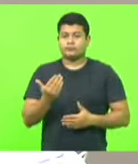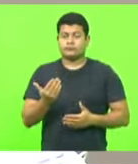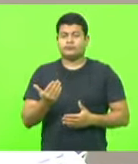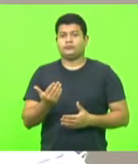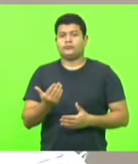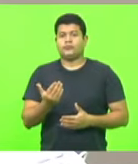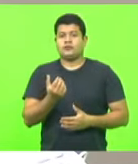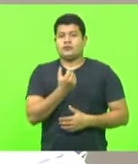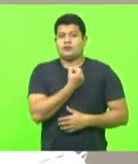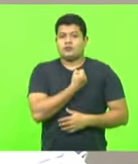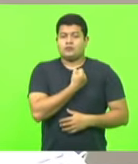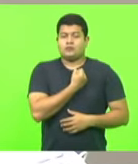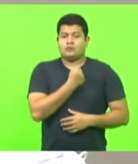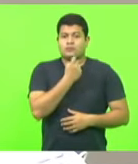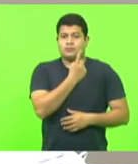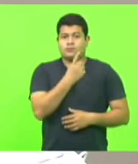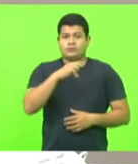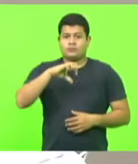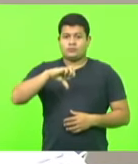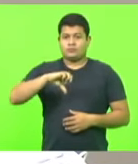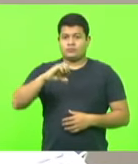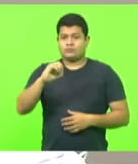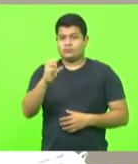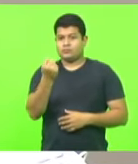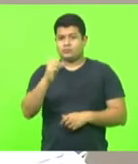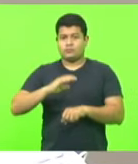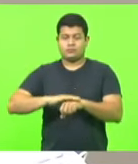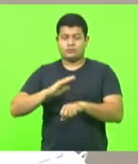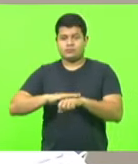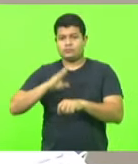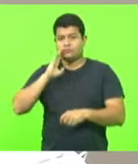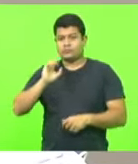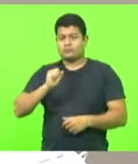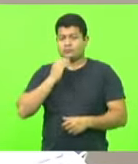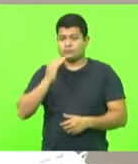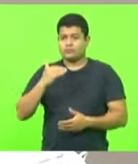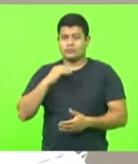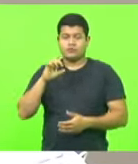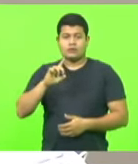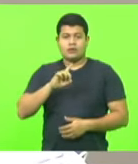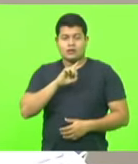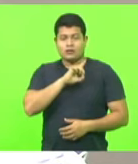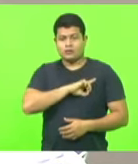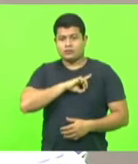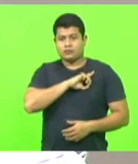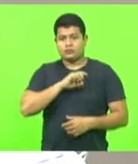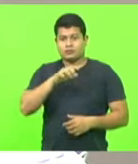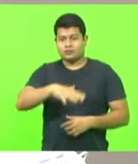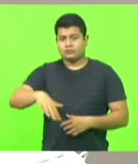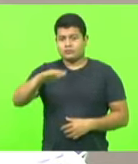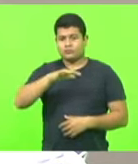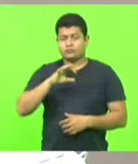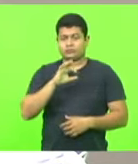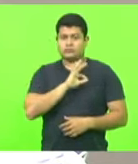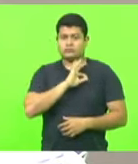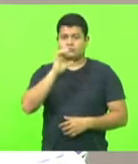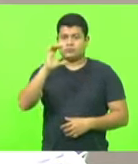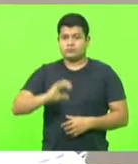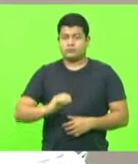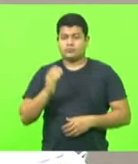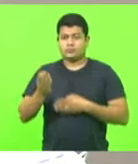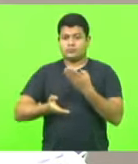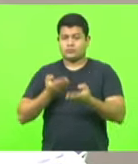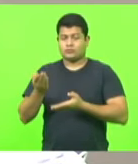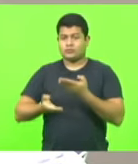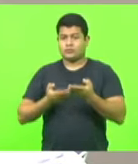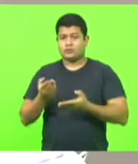Requerimento 1908. Autor deputado Bruno Souza, solicitando ao delegado-geral da Polícia Civil informações acerca do tempo de atendimento das ocorrências quando